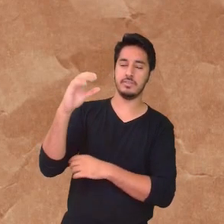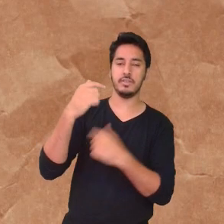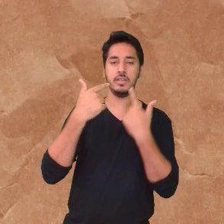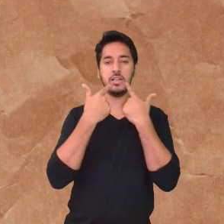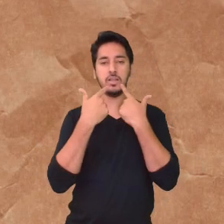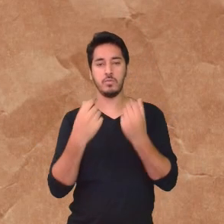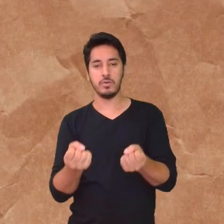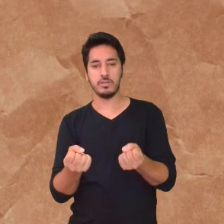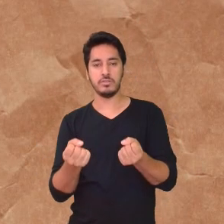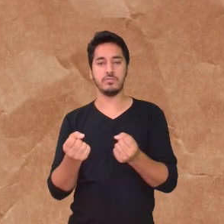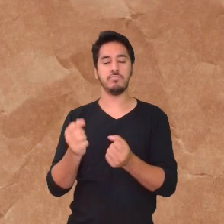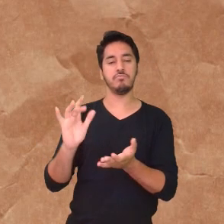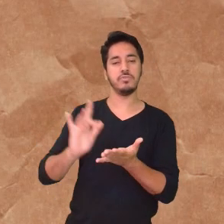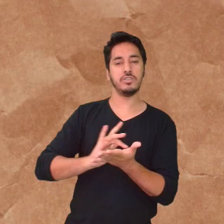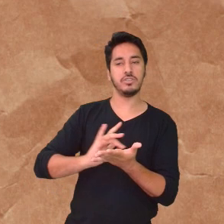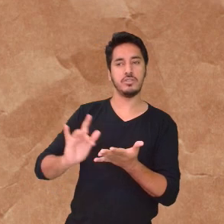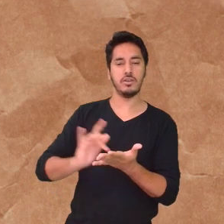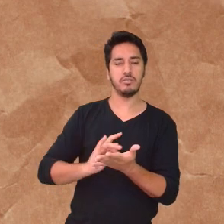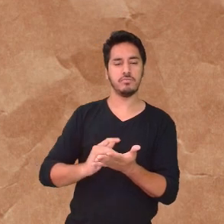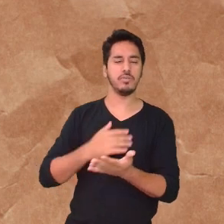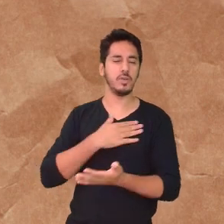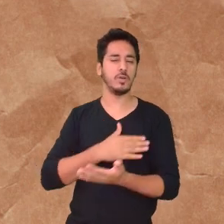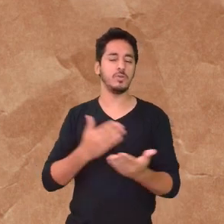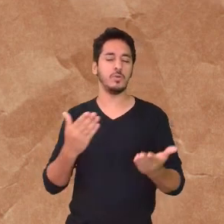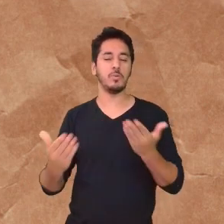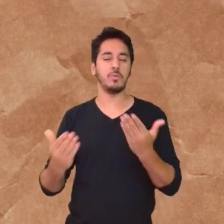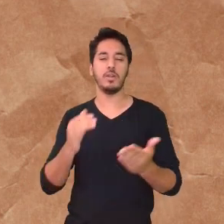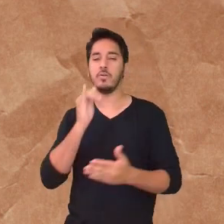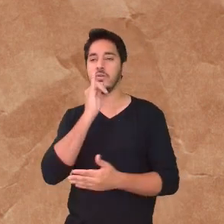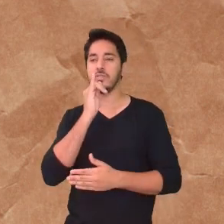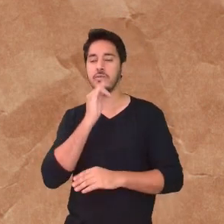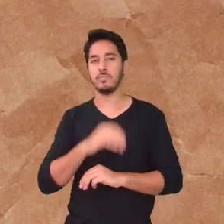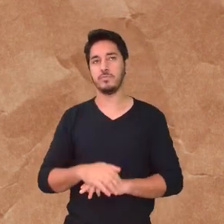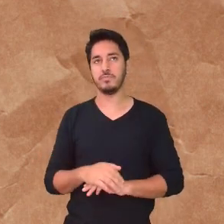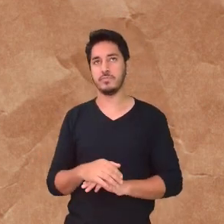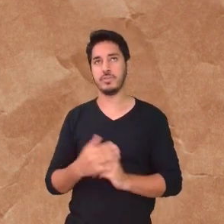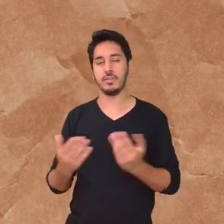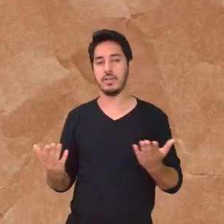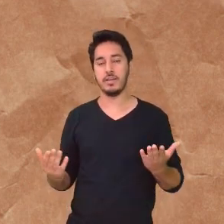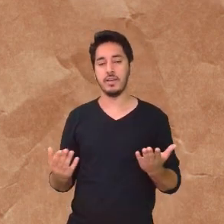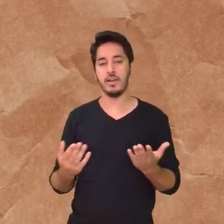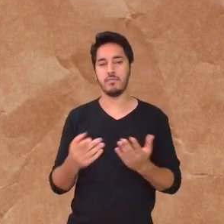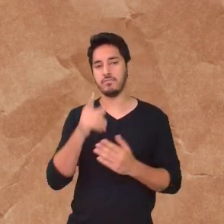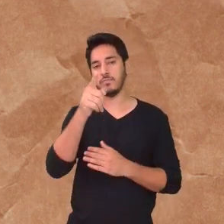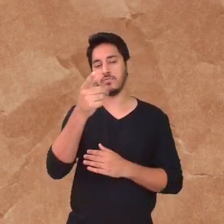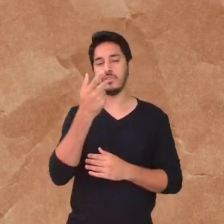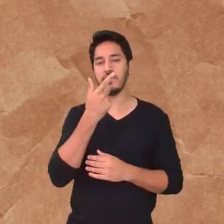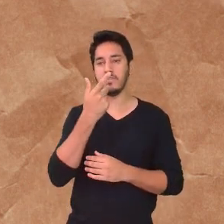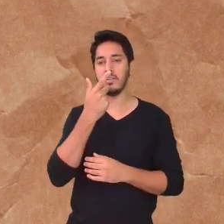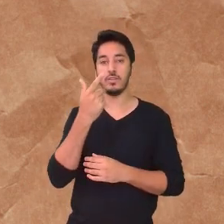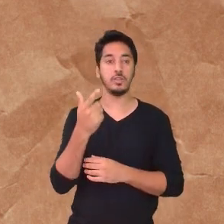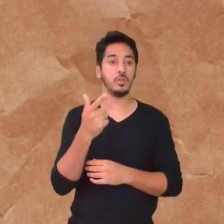linguístico, o digital, eu costumo comparar, por exemplo, a você tá falando em